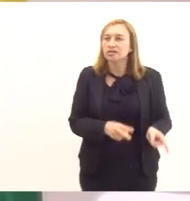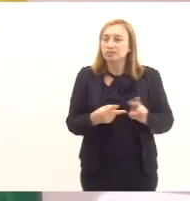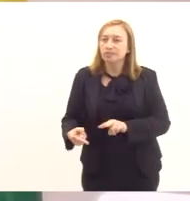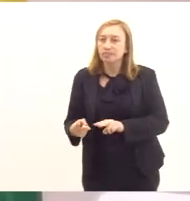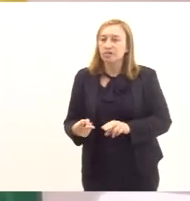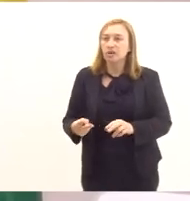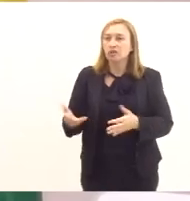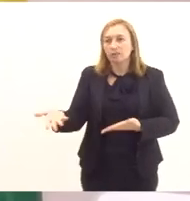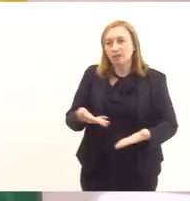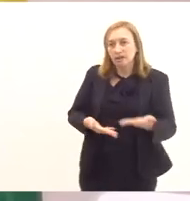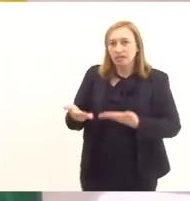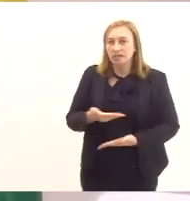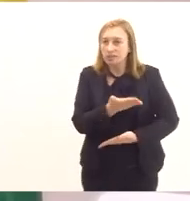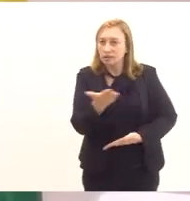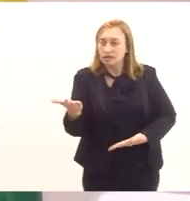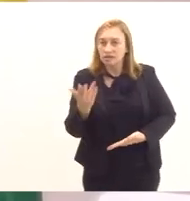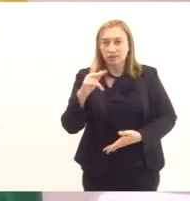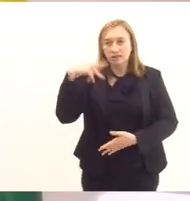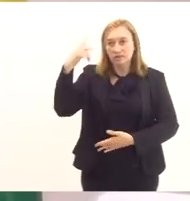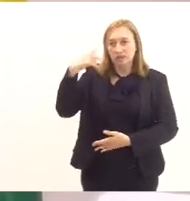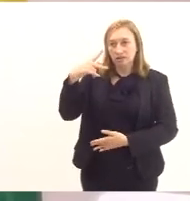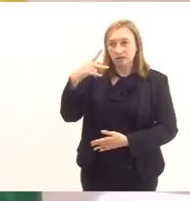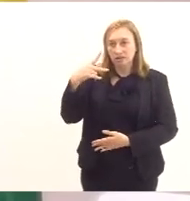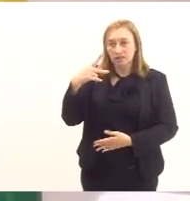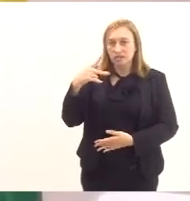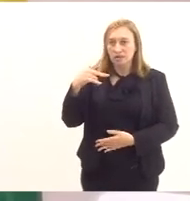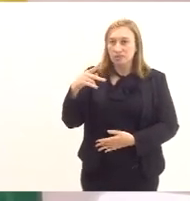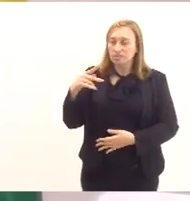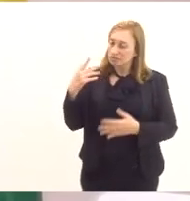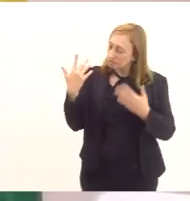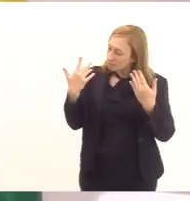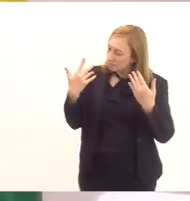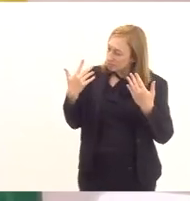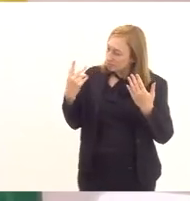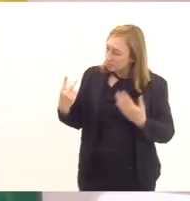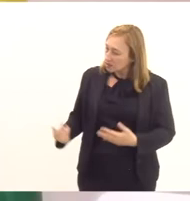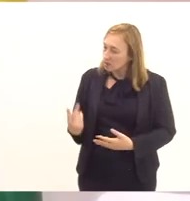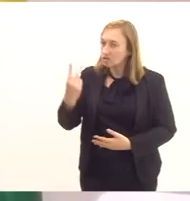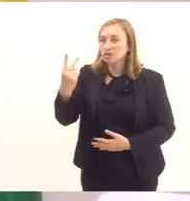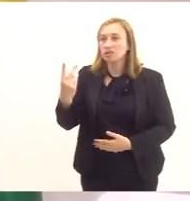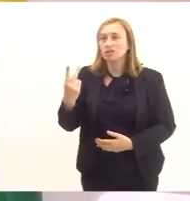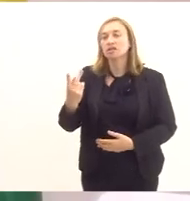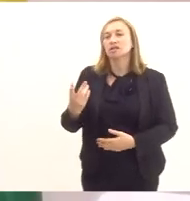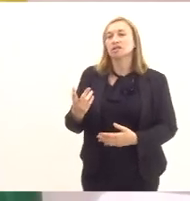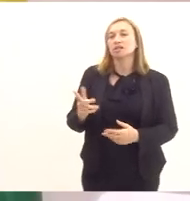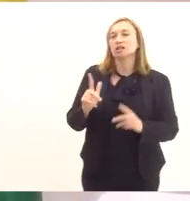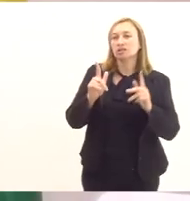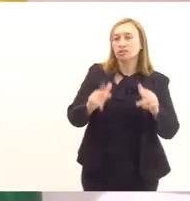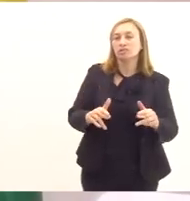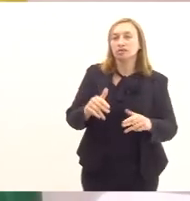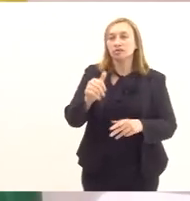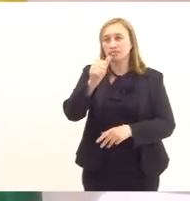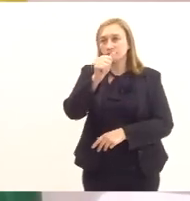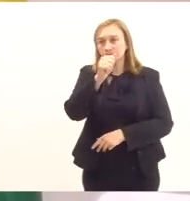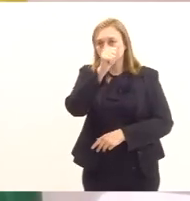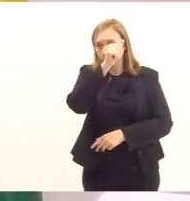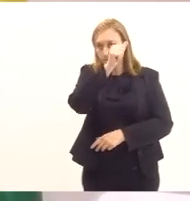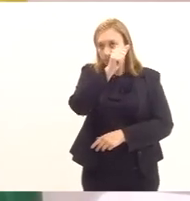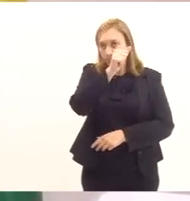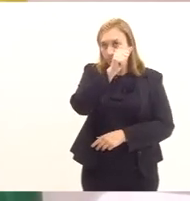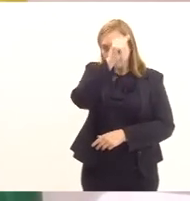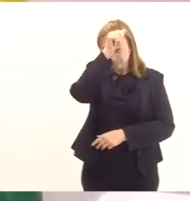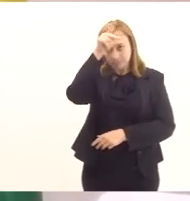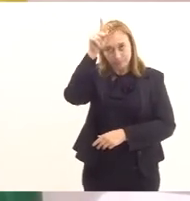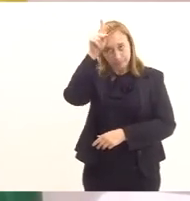a participação de vossa excelência que tem sido Vereador Veloso atuante e assim como o presidente Igor o